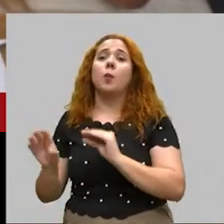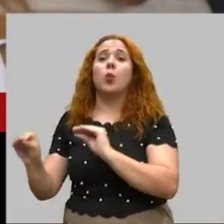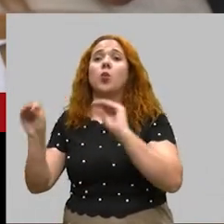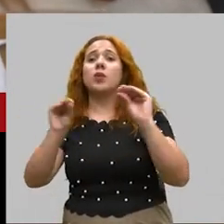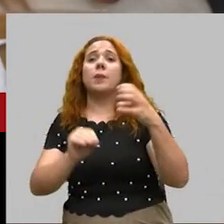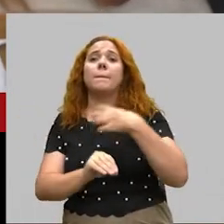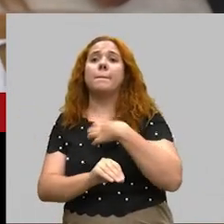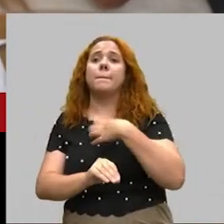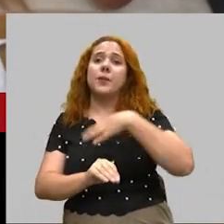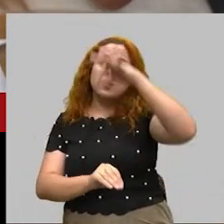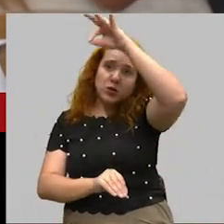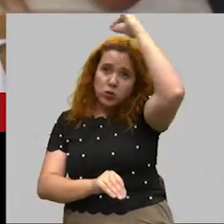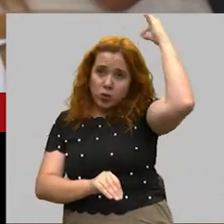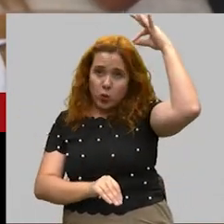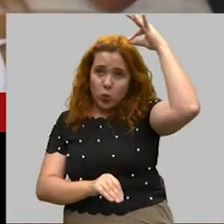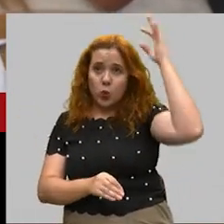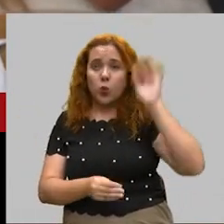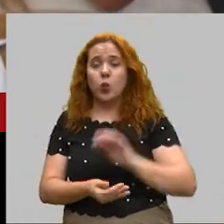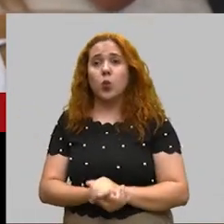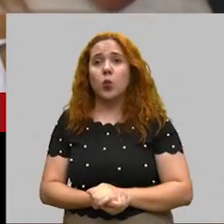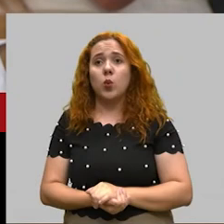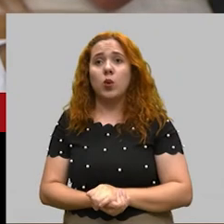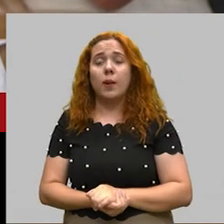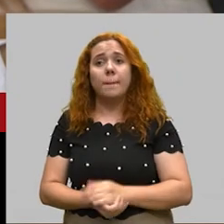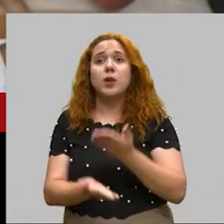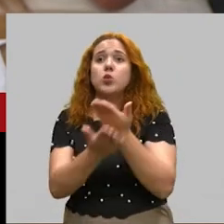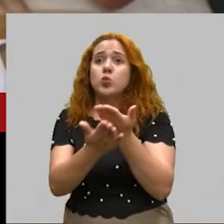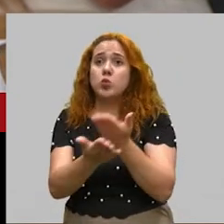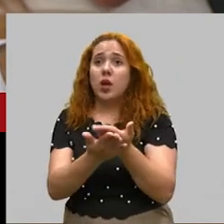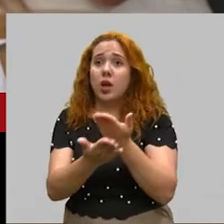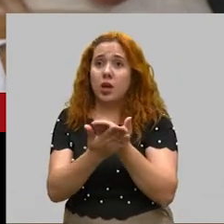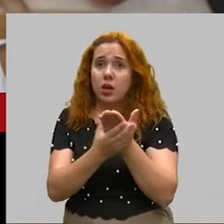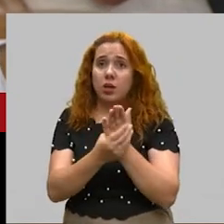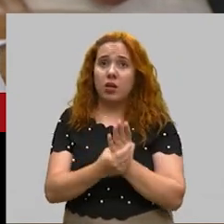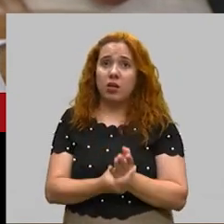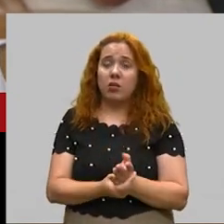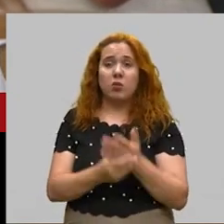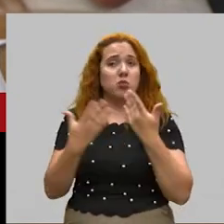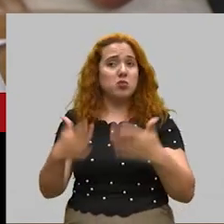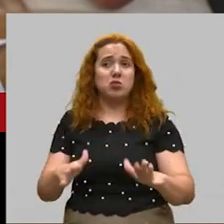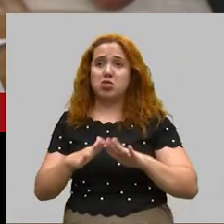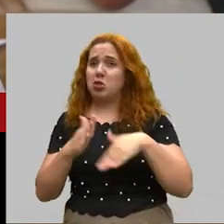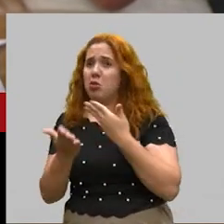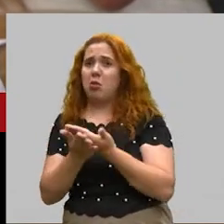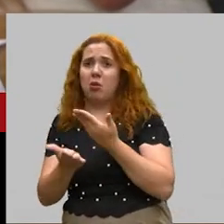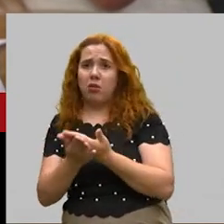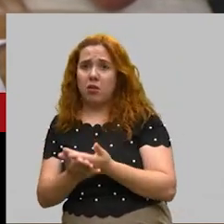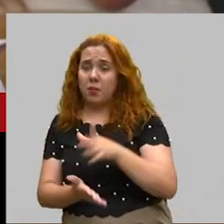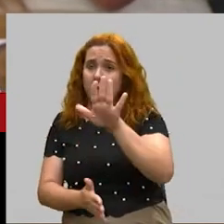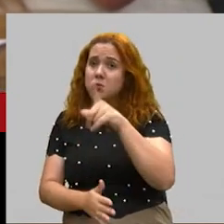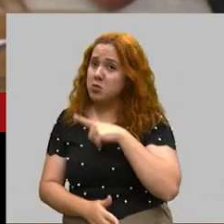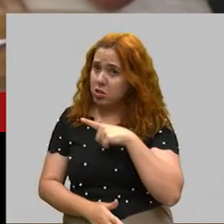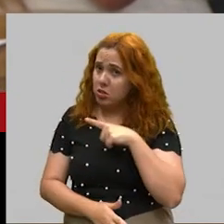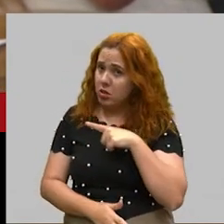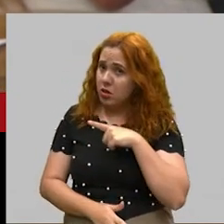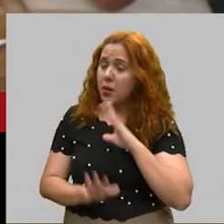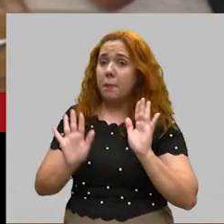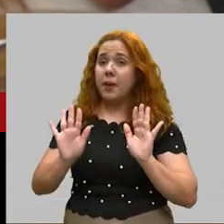pro Espírito Santo para estudar não é porque não tinha escola lá não tinha